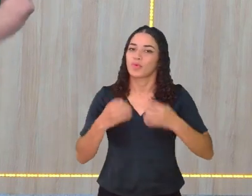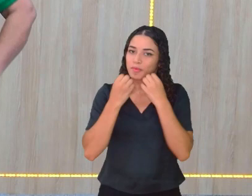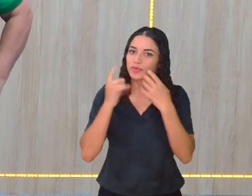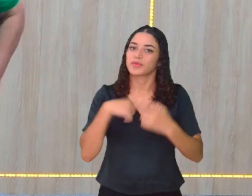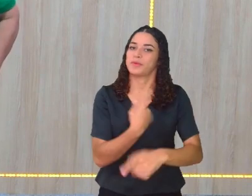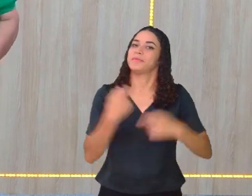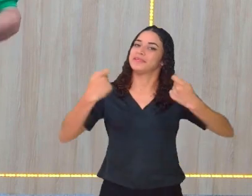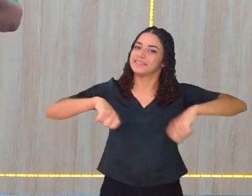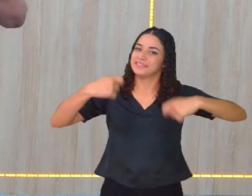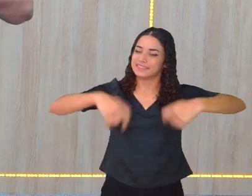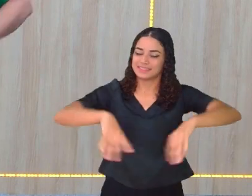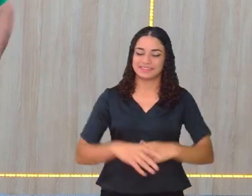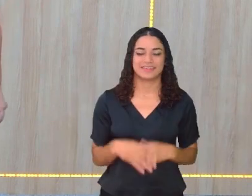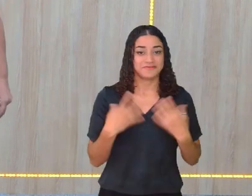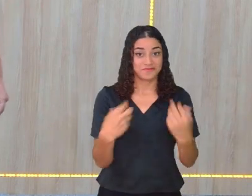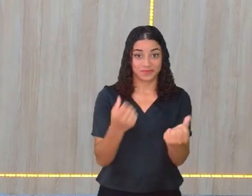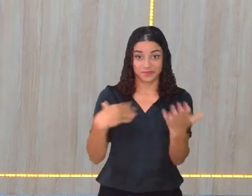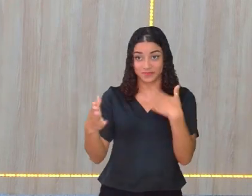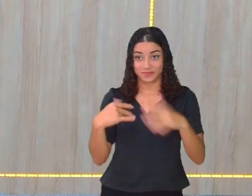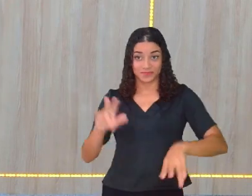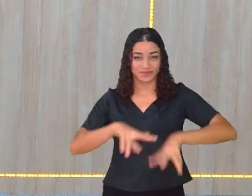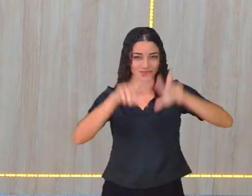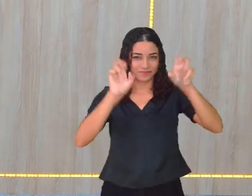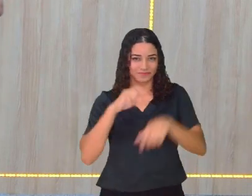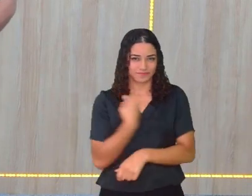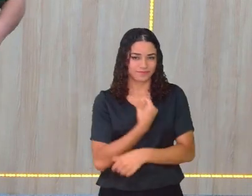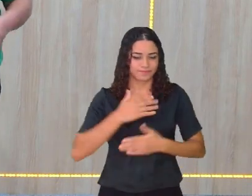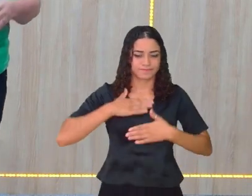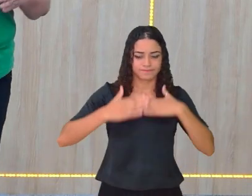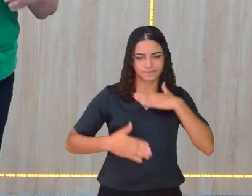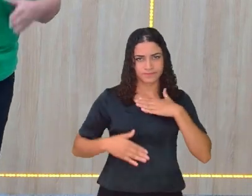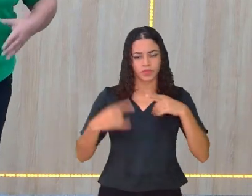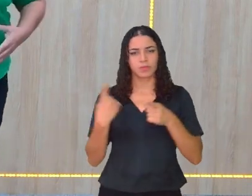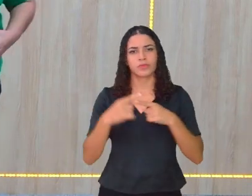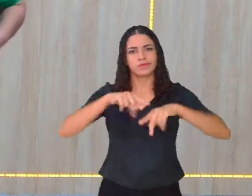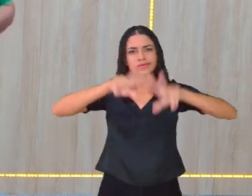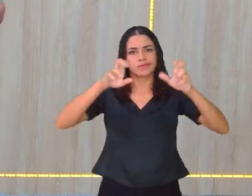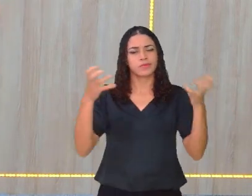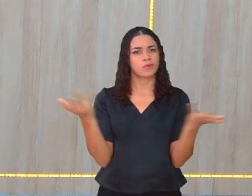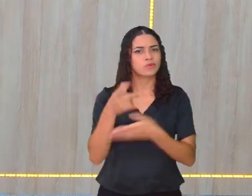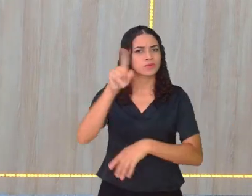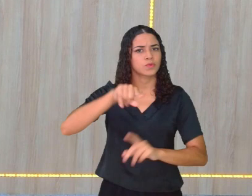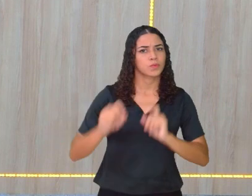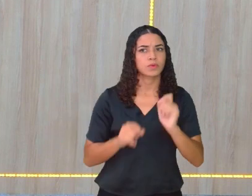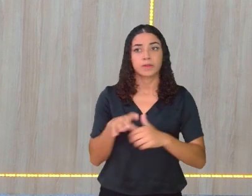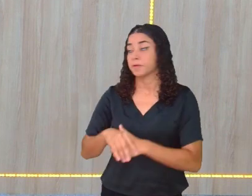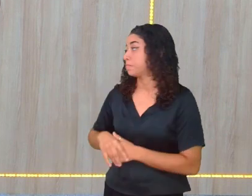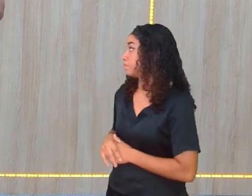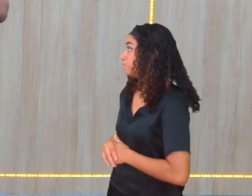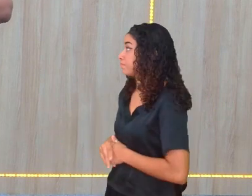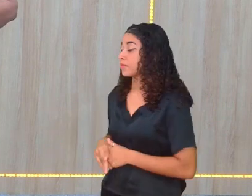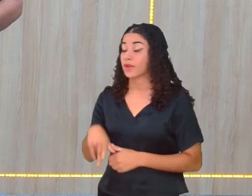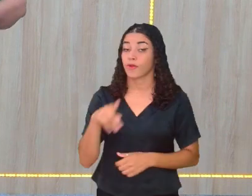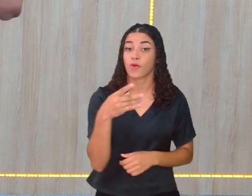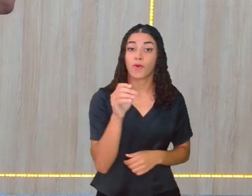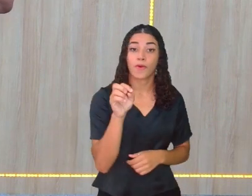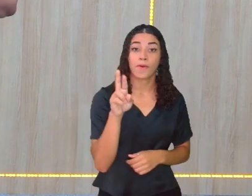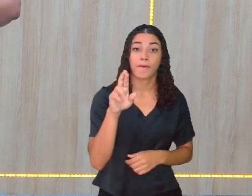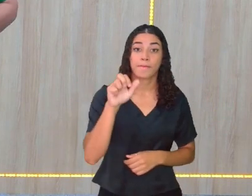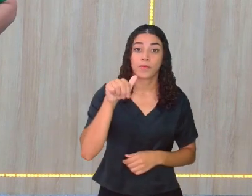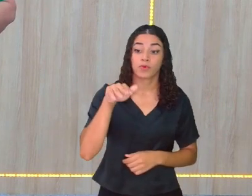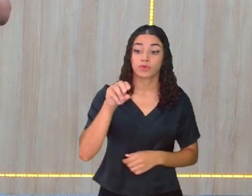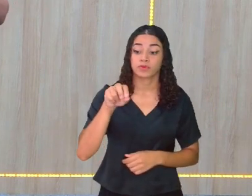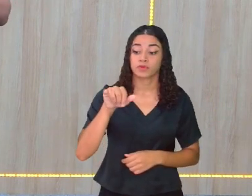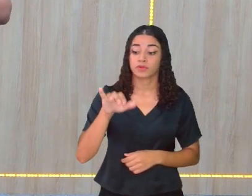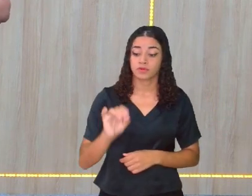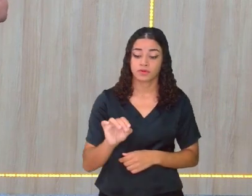Mas vamos lá, vamos conversar a respeito do nosso corpo, porque o tema de hoje é a questão aí de hormônios. Mas antes,